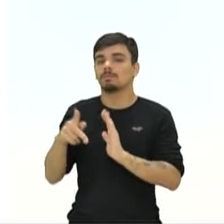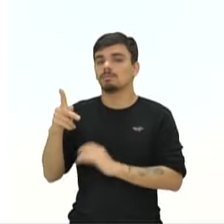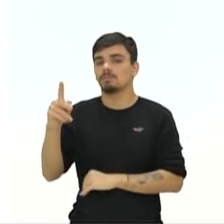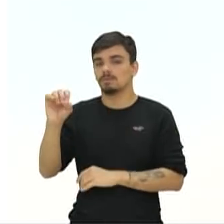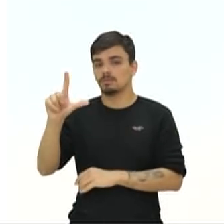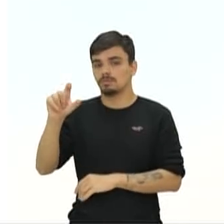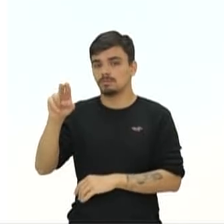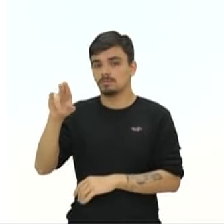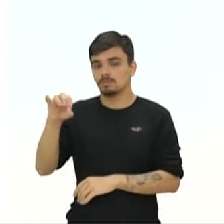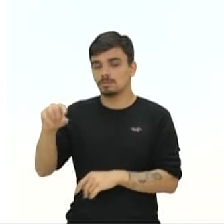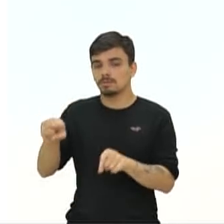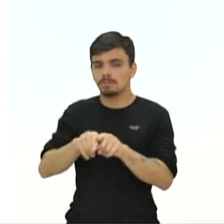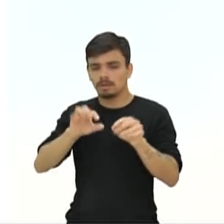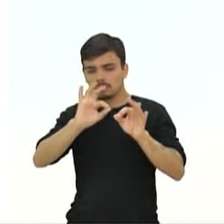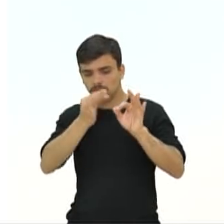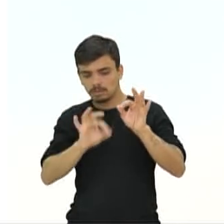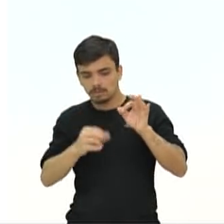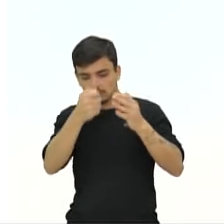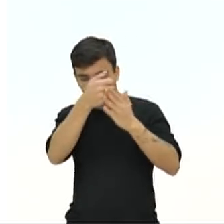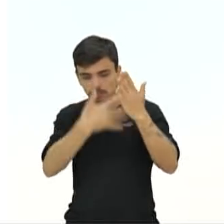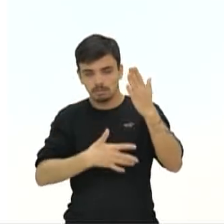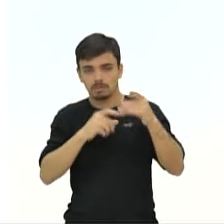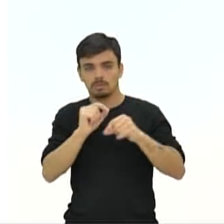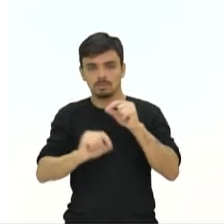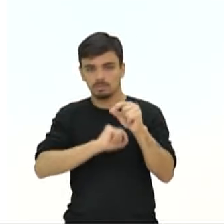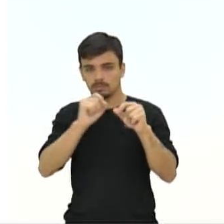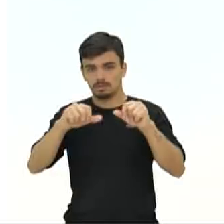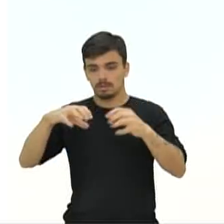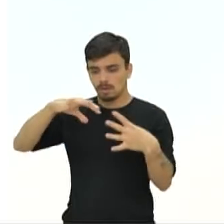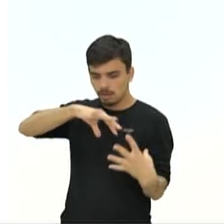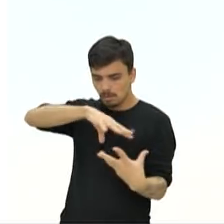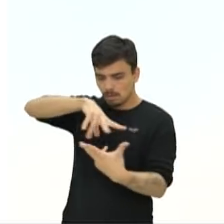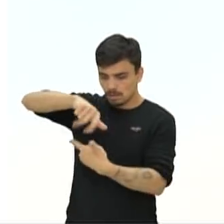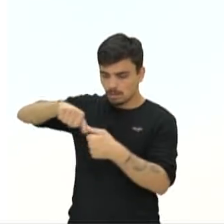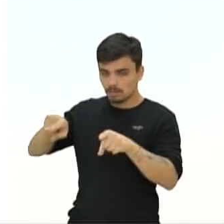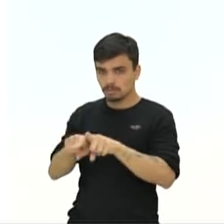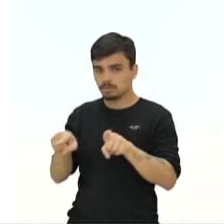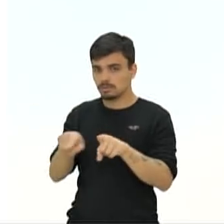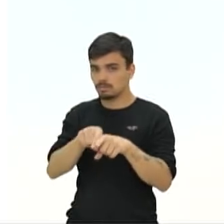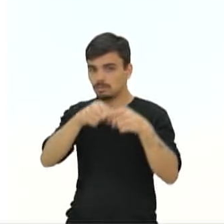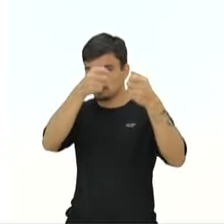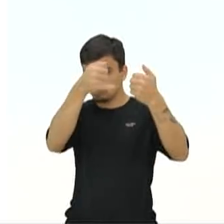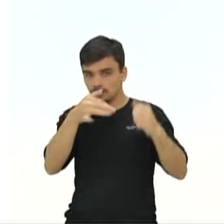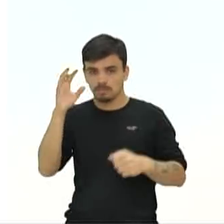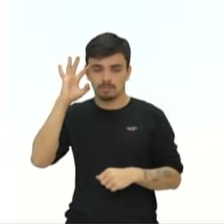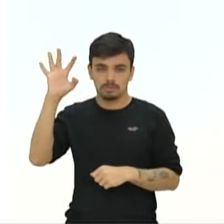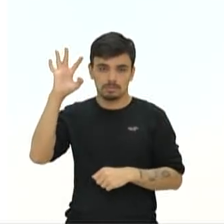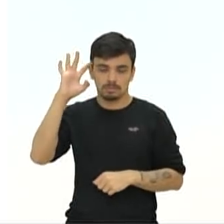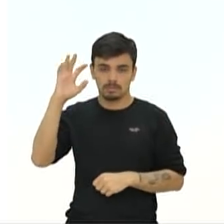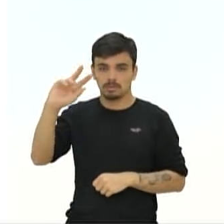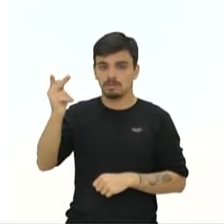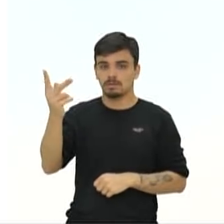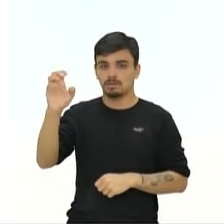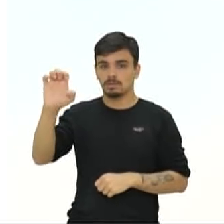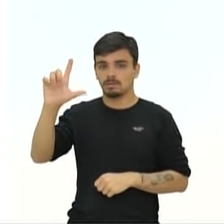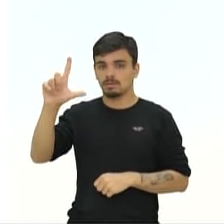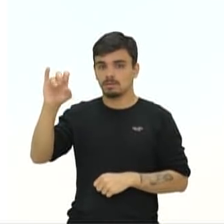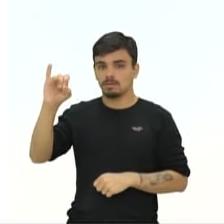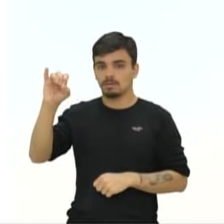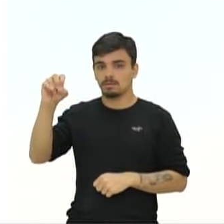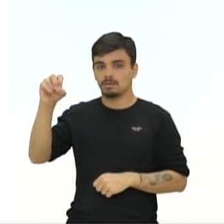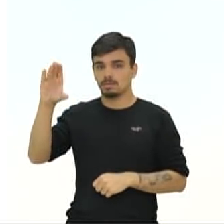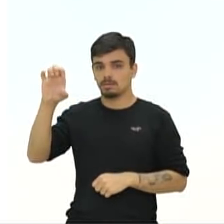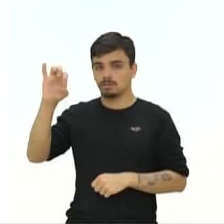da Terra e formulou a teoria do heliocentrismo, o Sol como centro